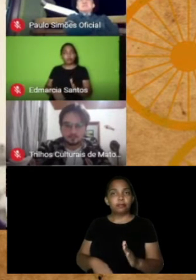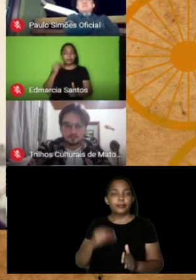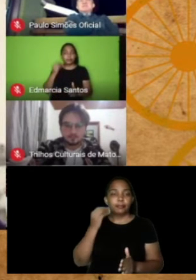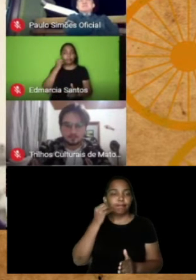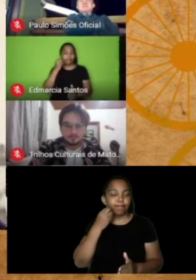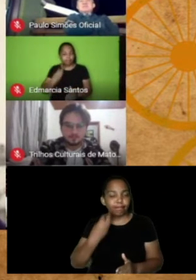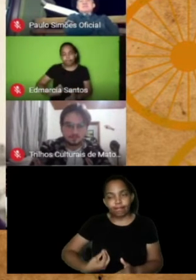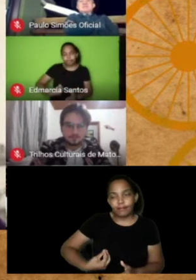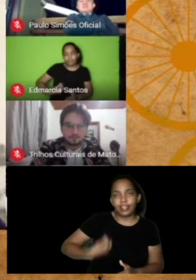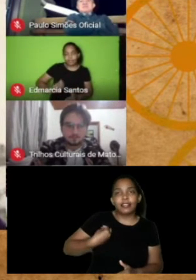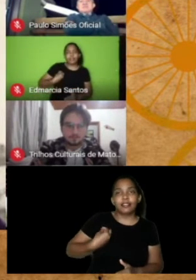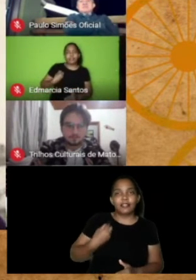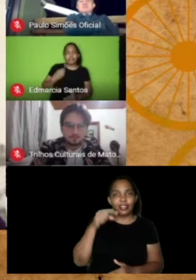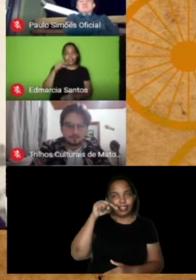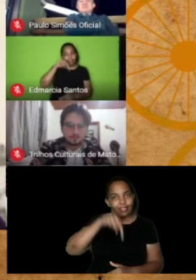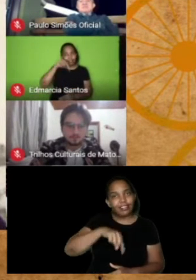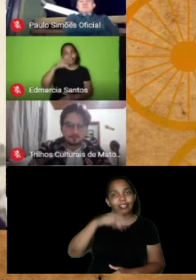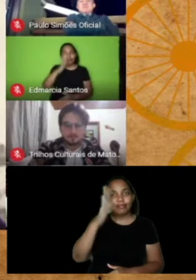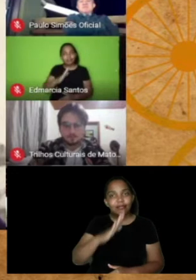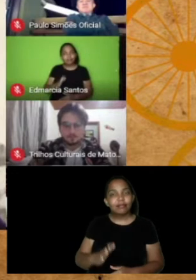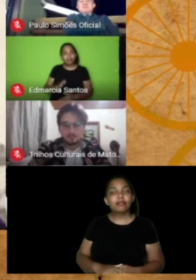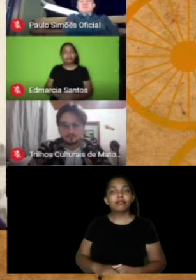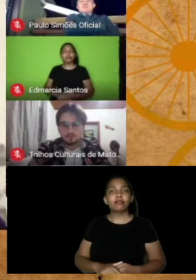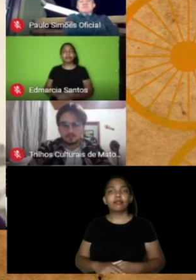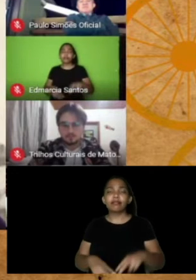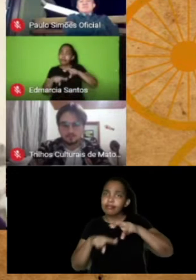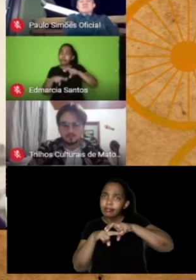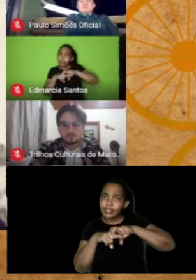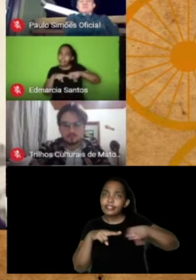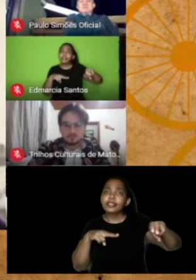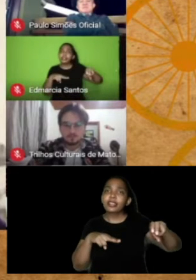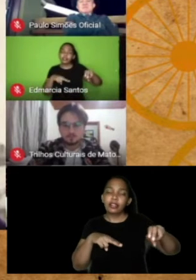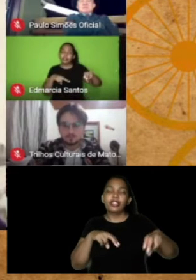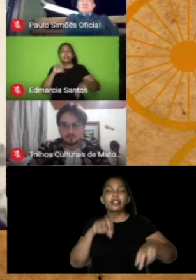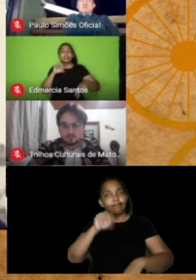nunca mais voltou. A ferrovia, ela é isso, né?